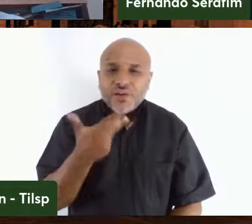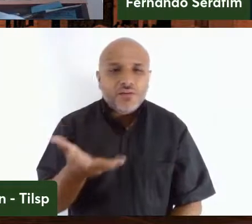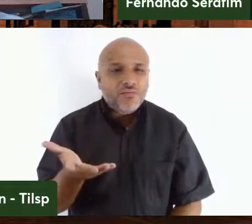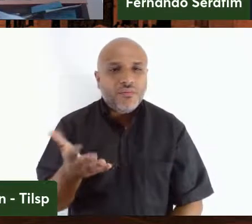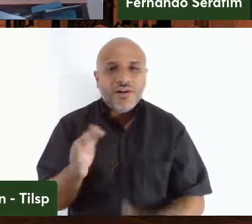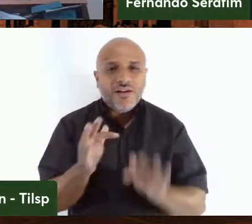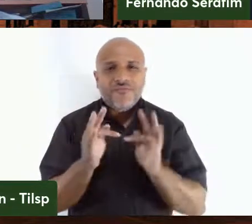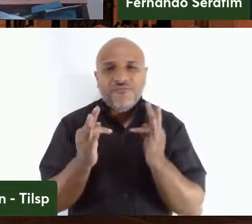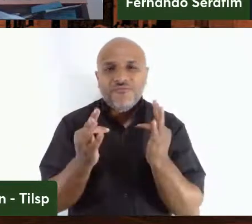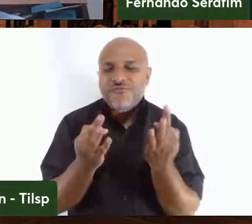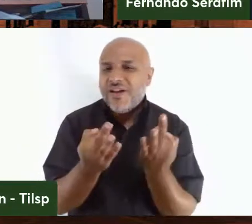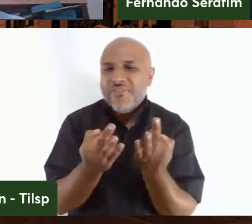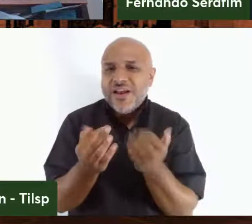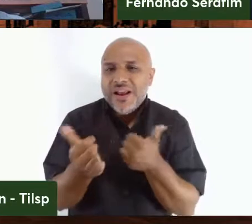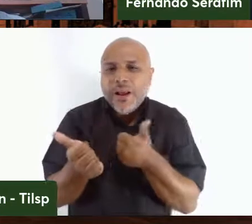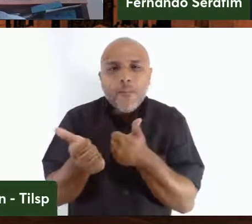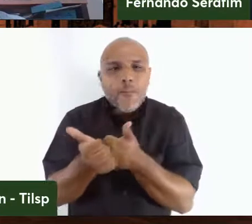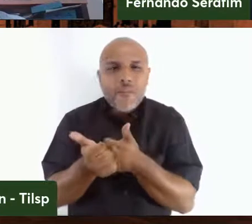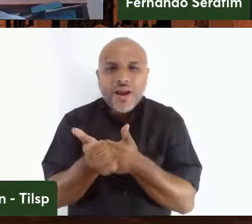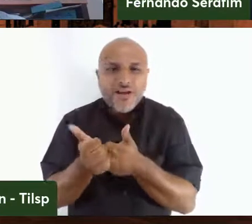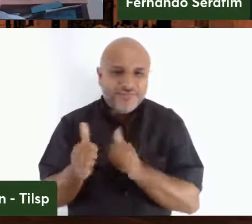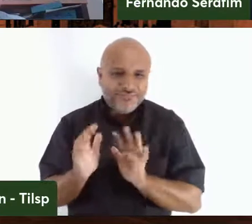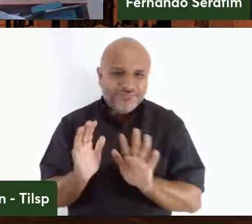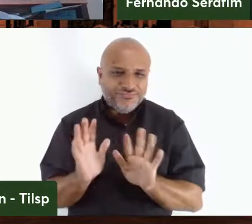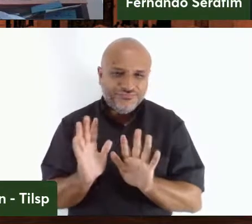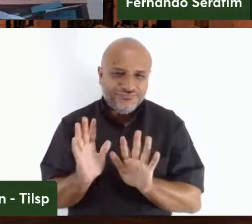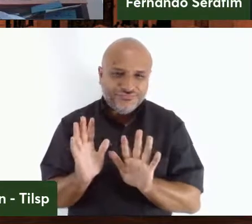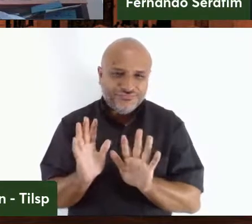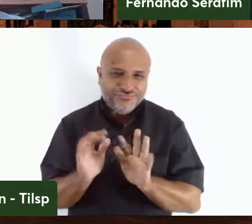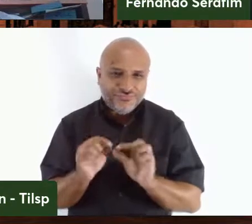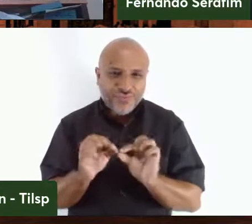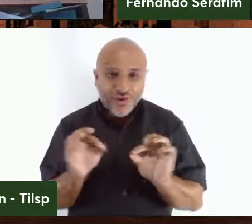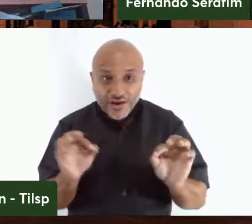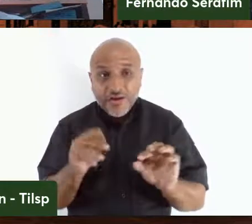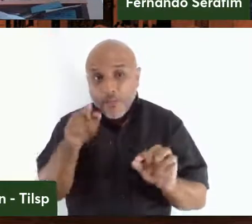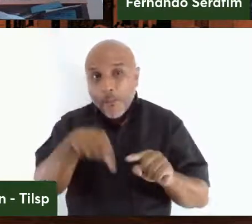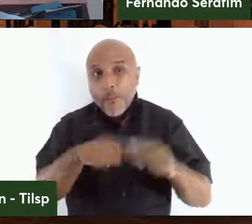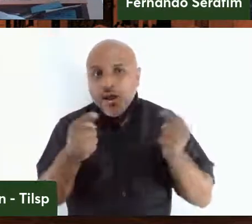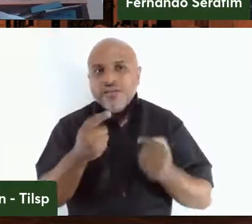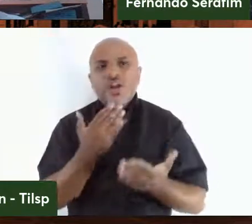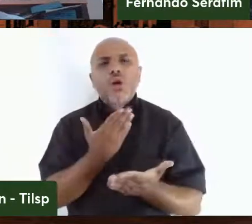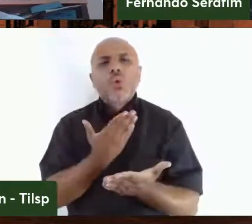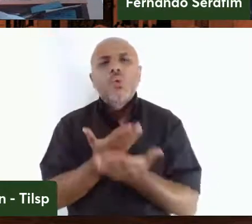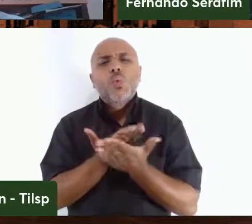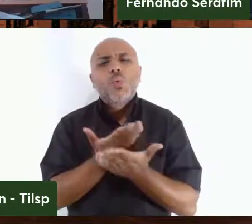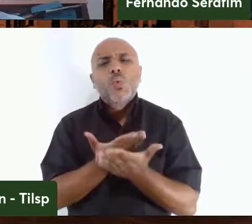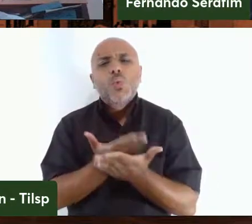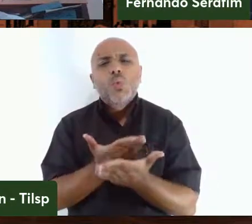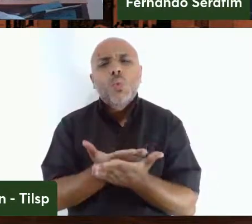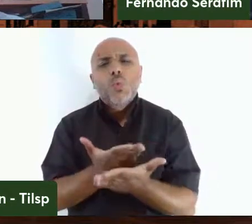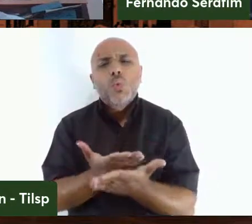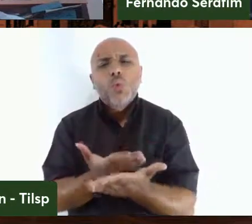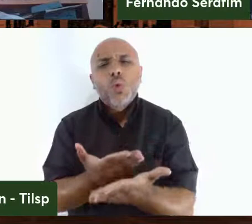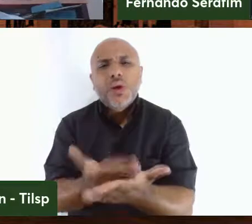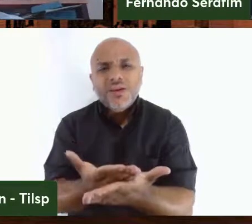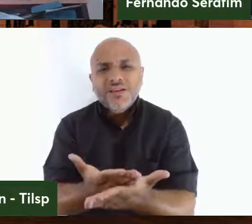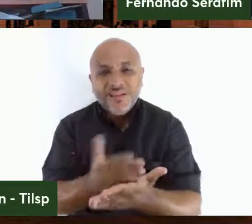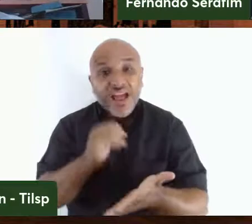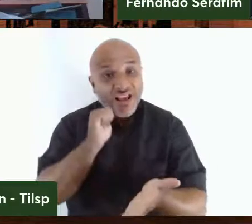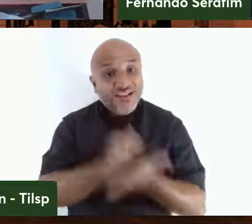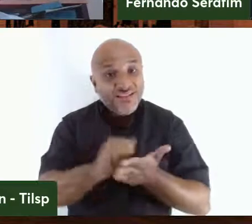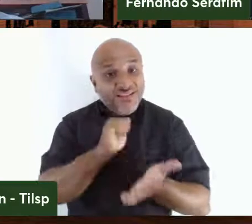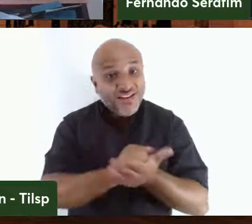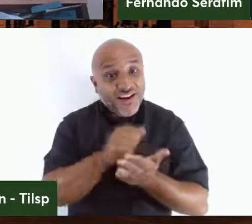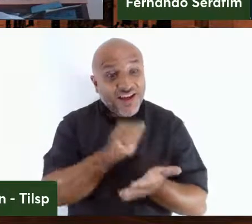parente próximo. E, no entanto, ele estuda e ele escreve essa